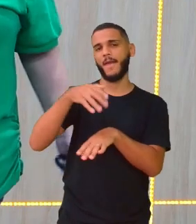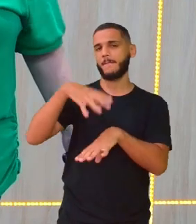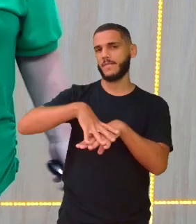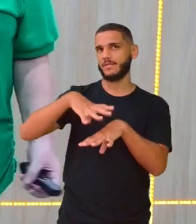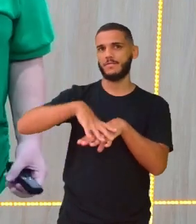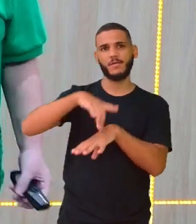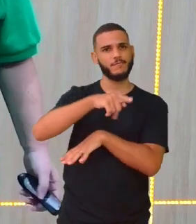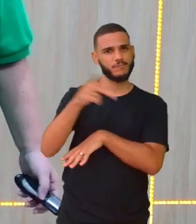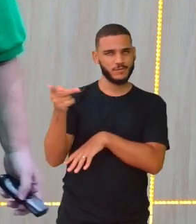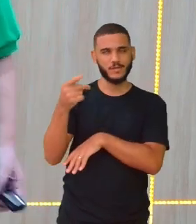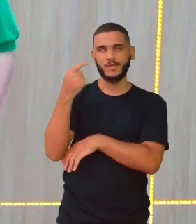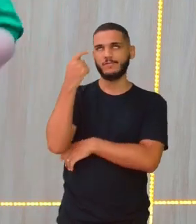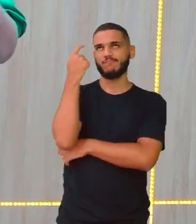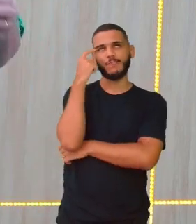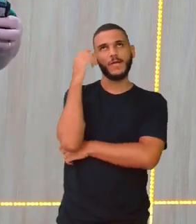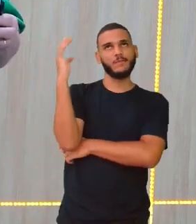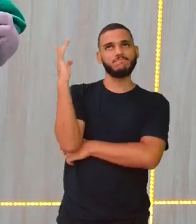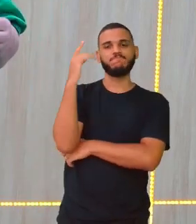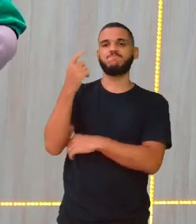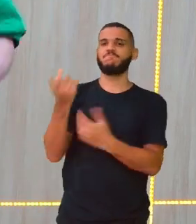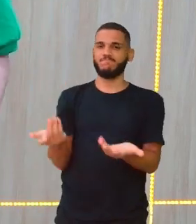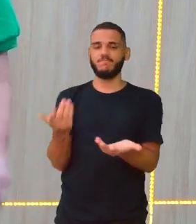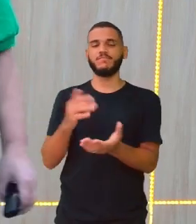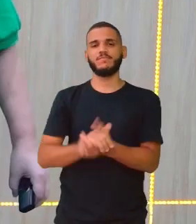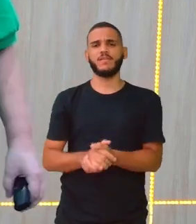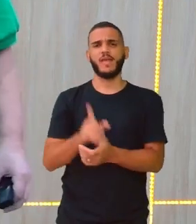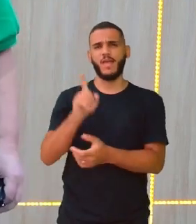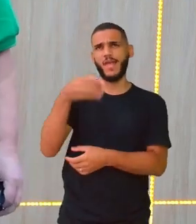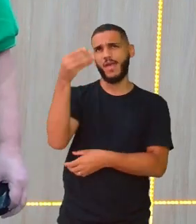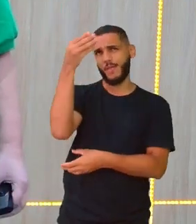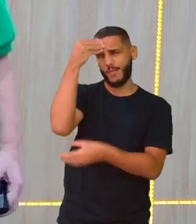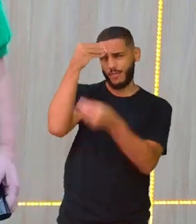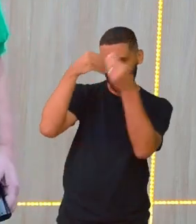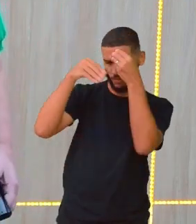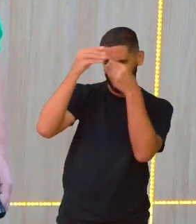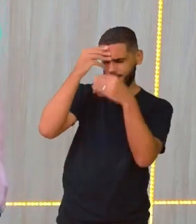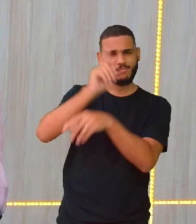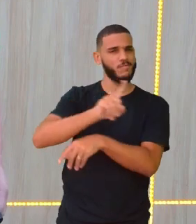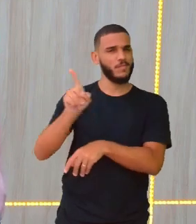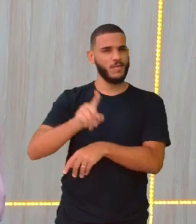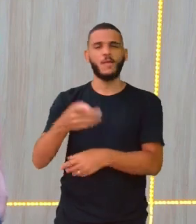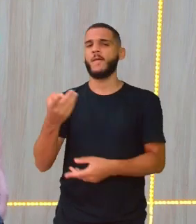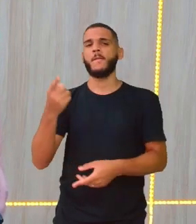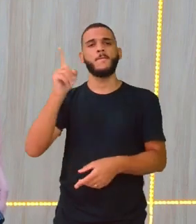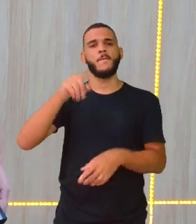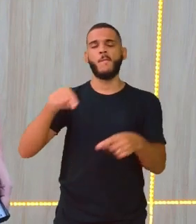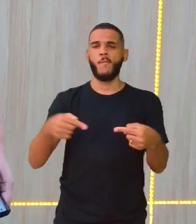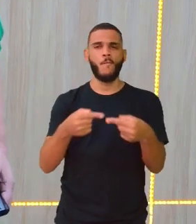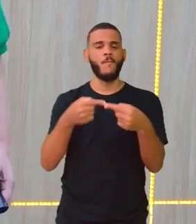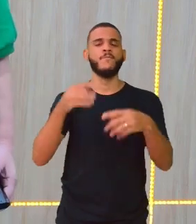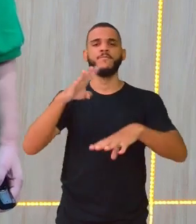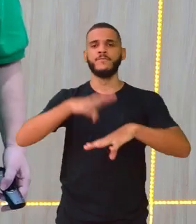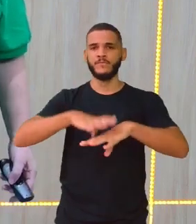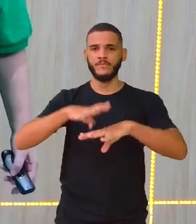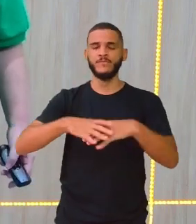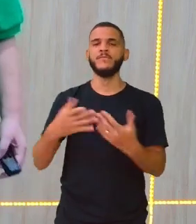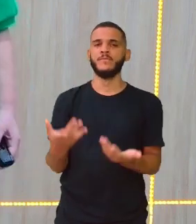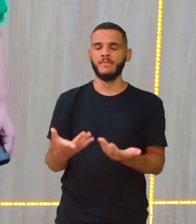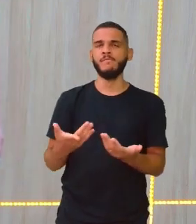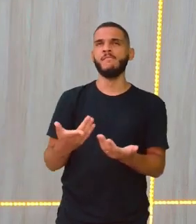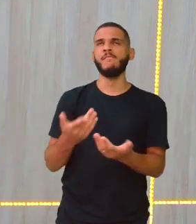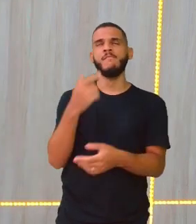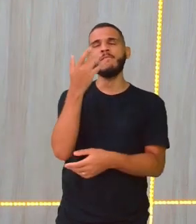matemática que vocês nem imaginam, muito mais do que decoreba. Aliás, decoreba não é matemática, decorar a